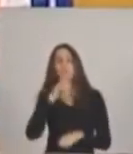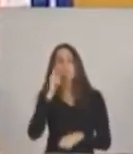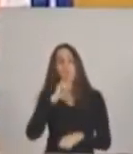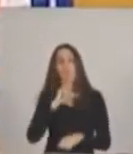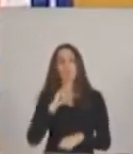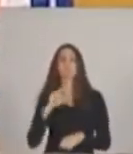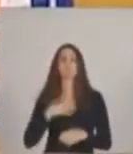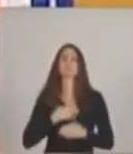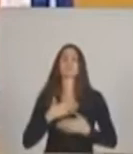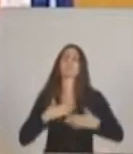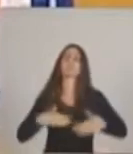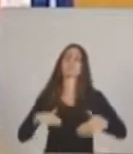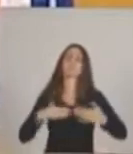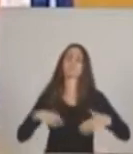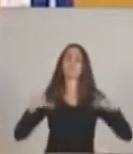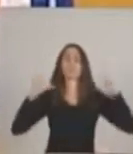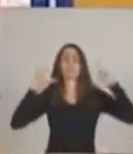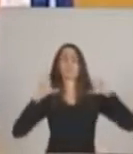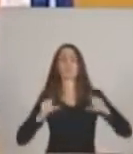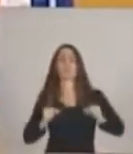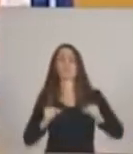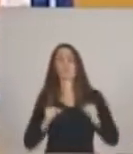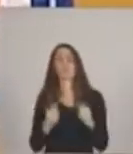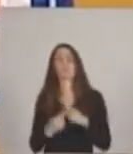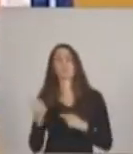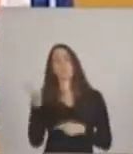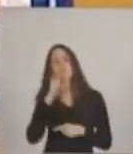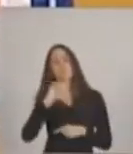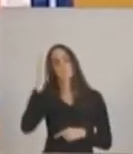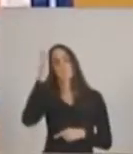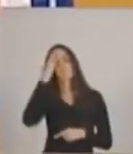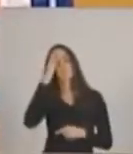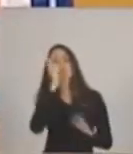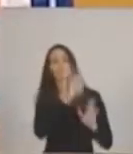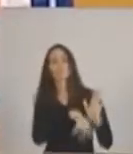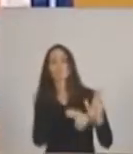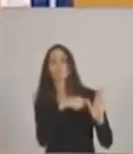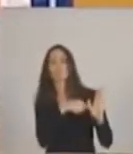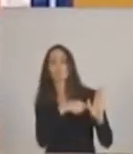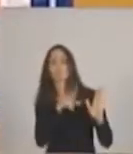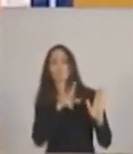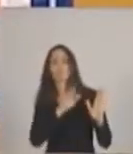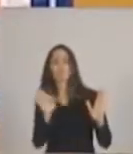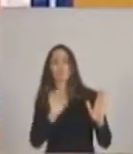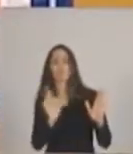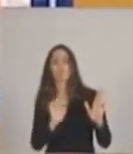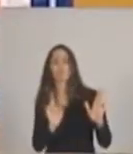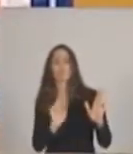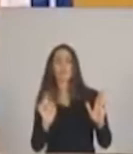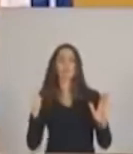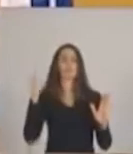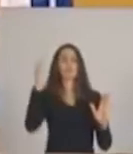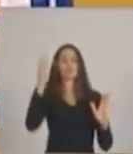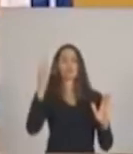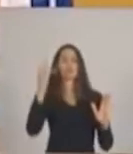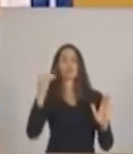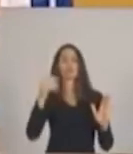mais tranquilos em saber que essa matéria não poderá ser usada por quem quer que seja para